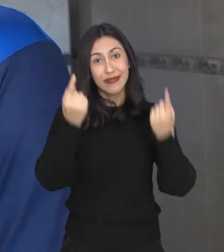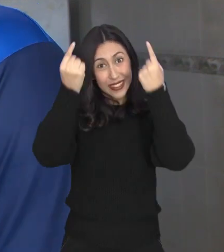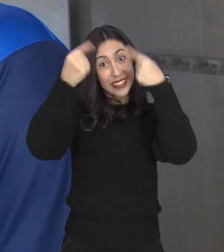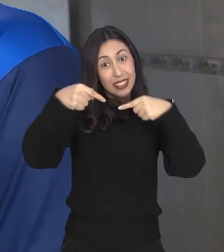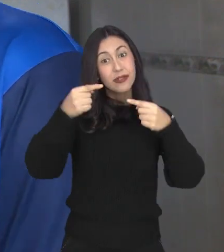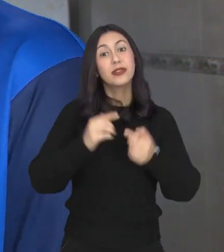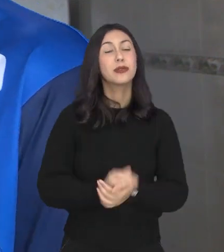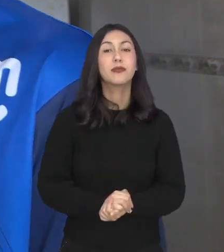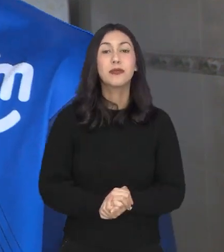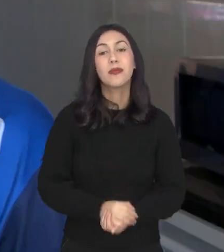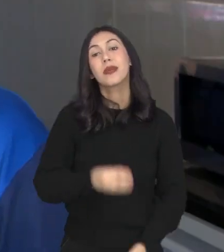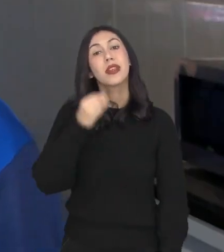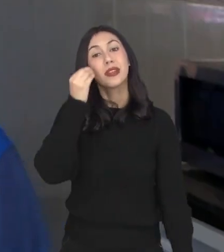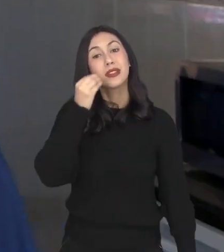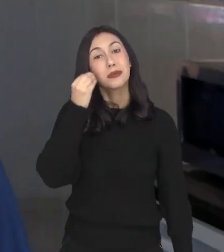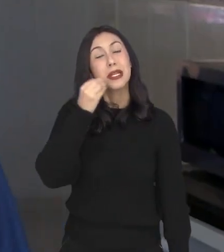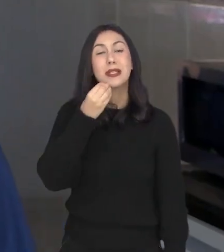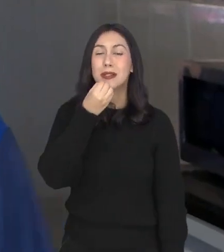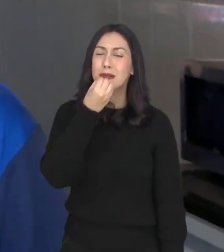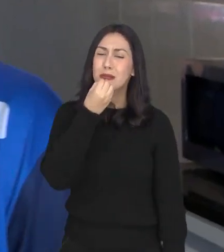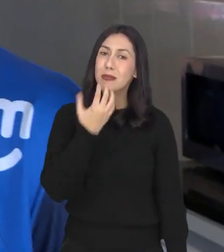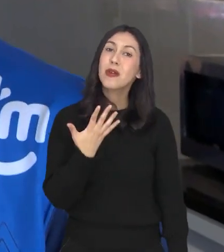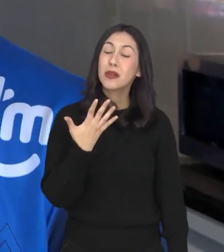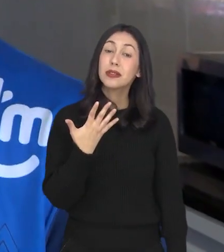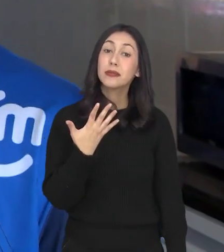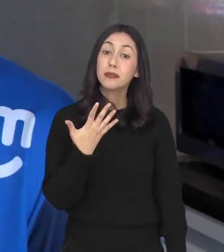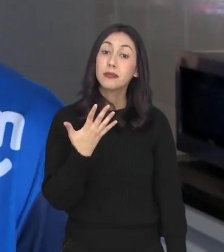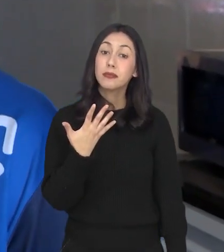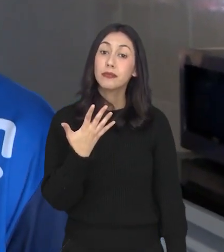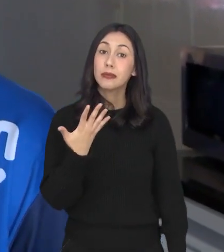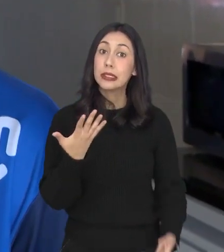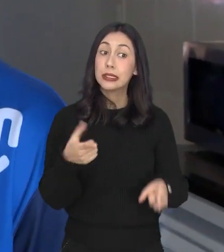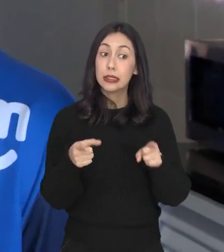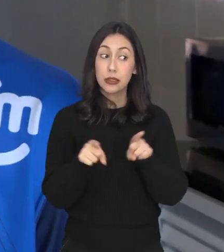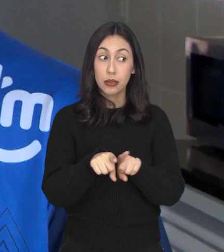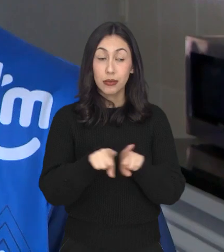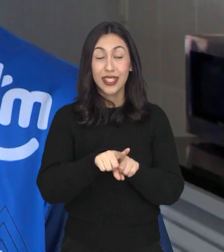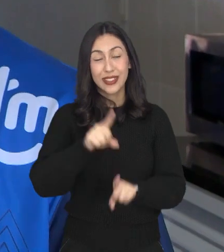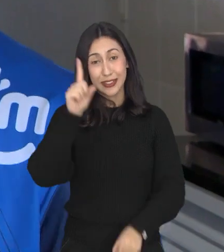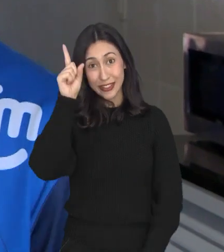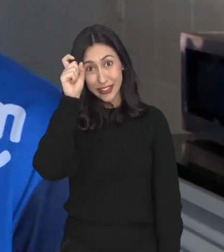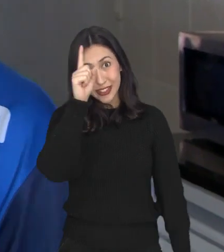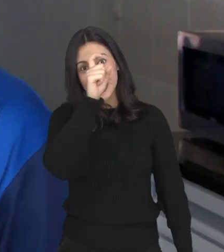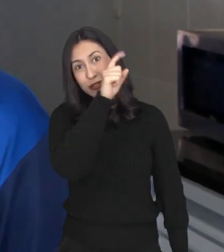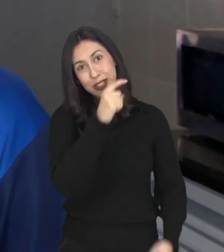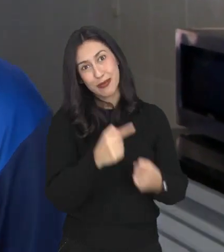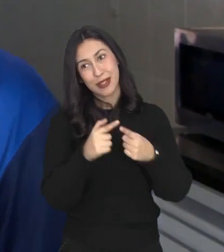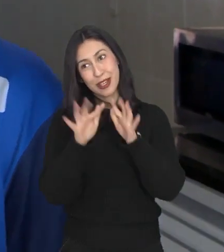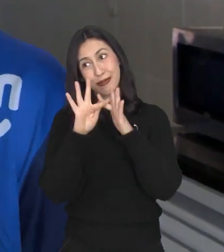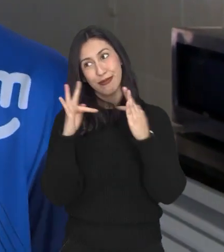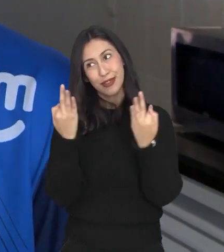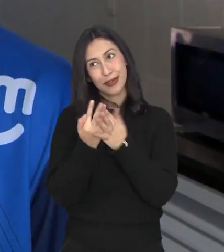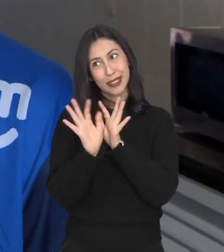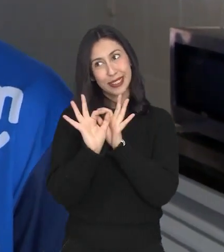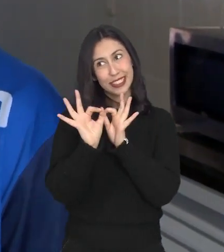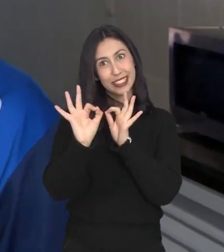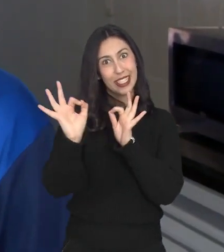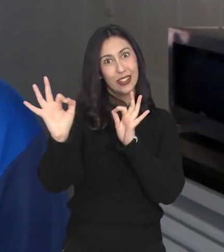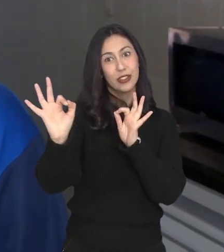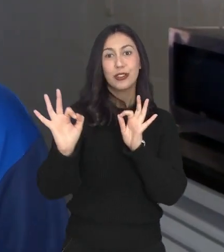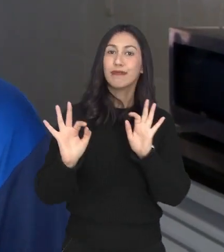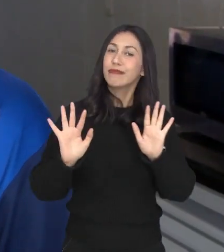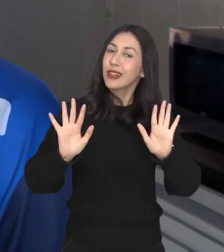eu acho que esses são os maiores desafios. Essa experiência está sendo muito boa, ao mesmo tempo muito difícil ficar longe da